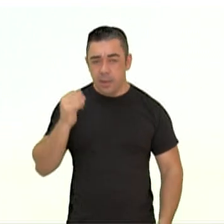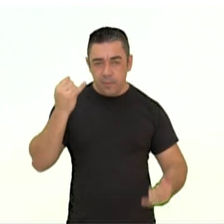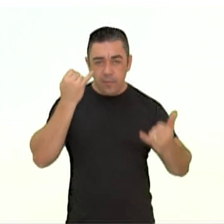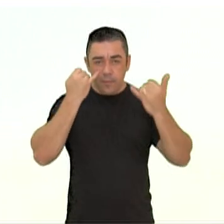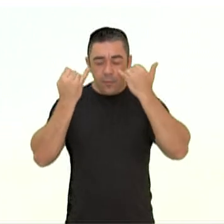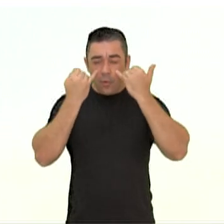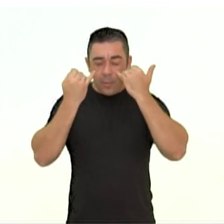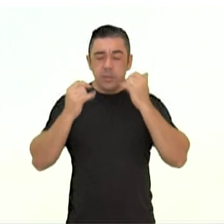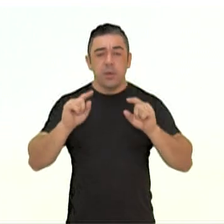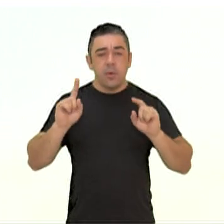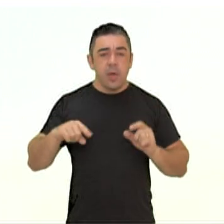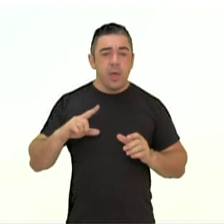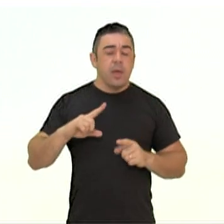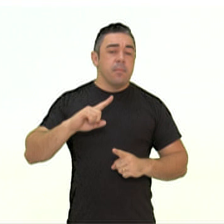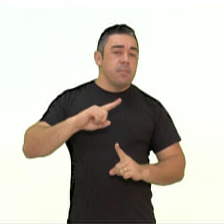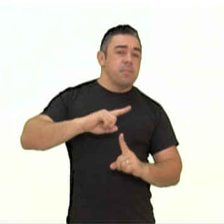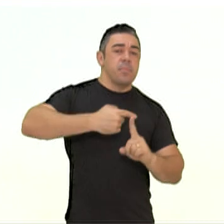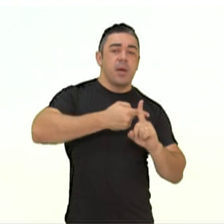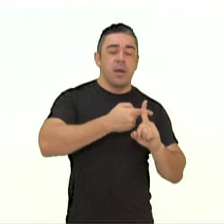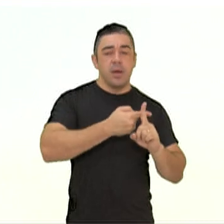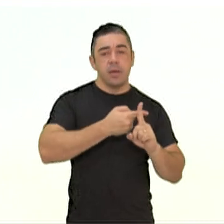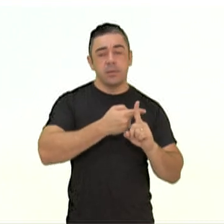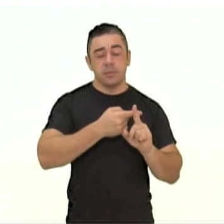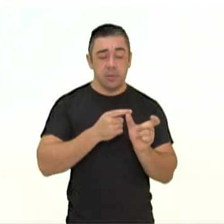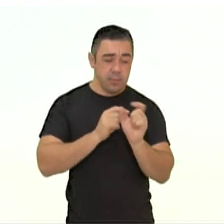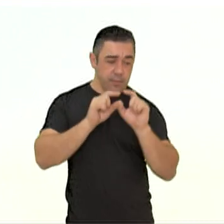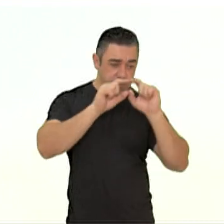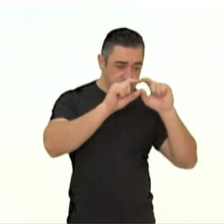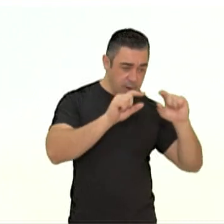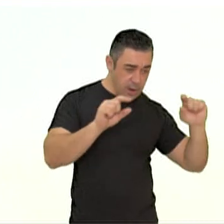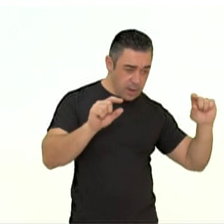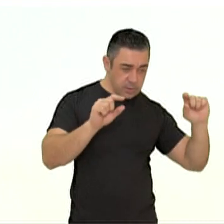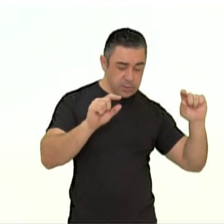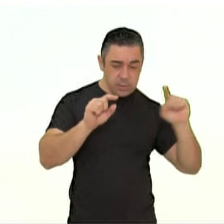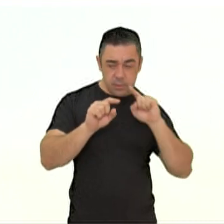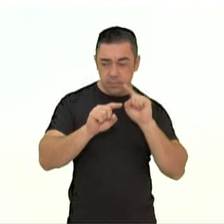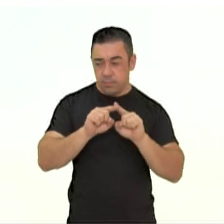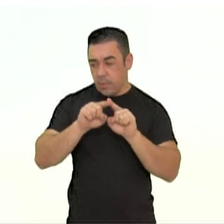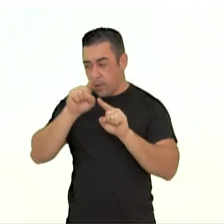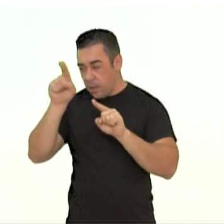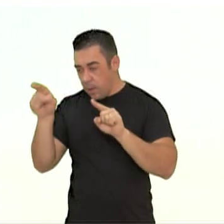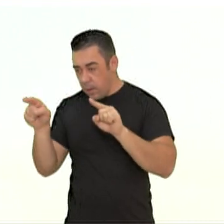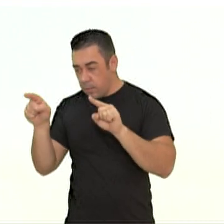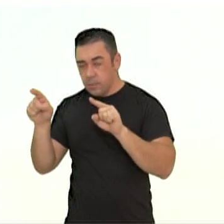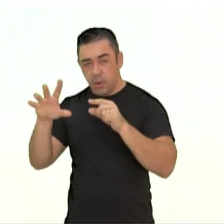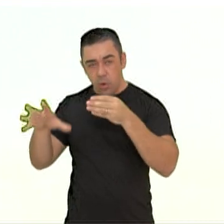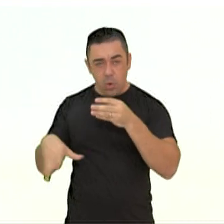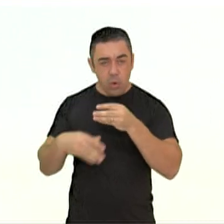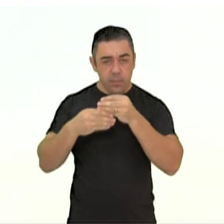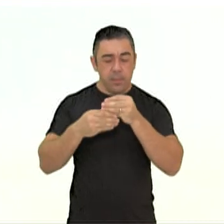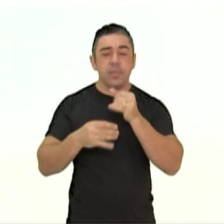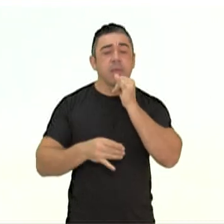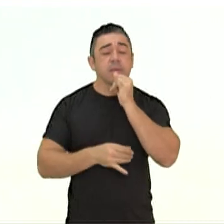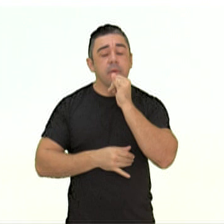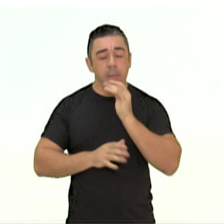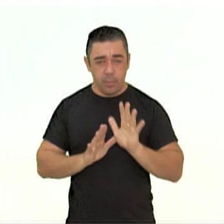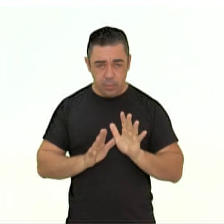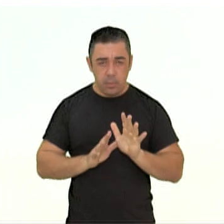informação seja acrescida à primeira oração. São exemplos de